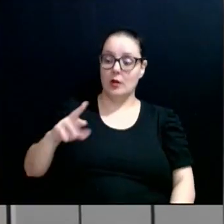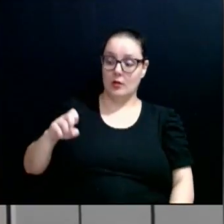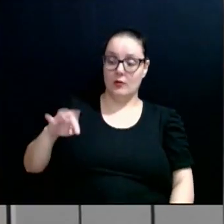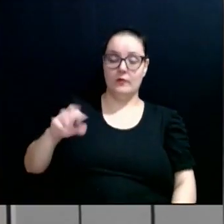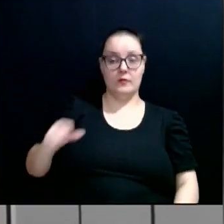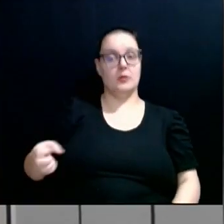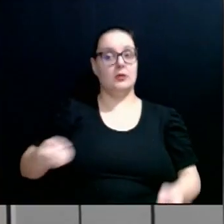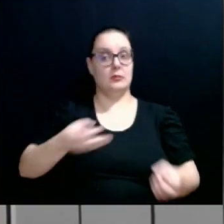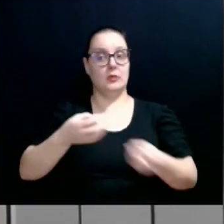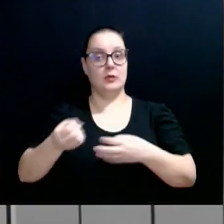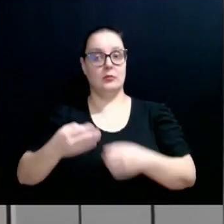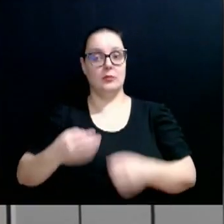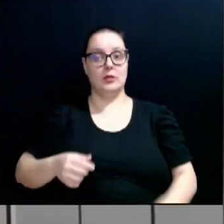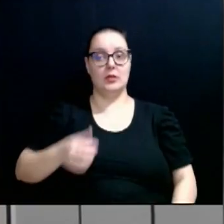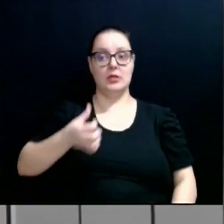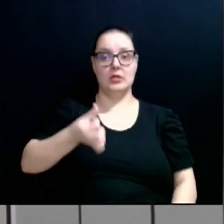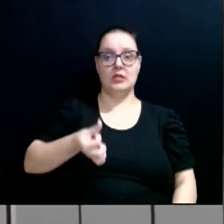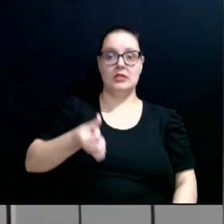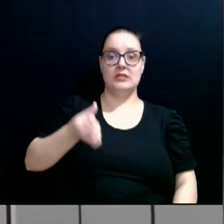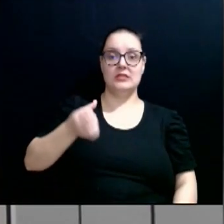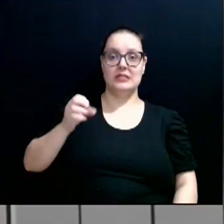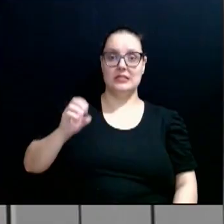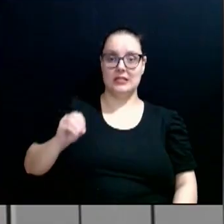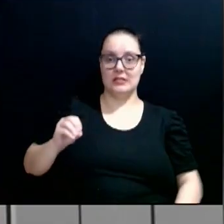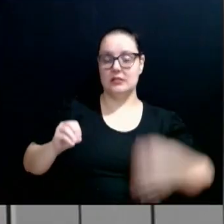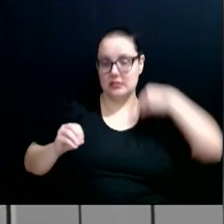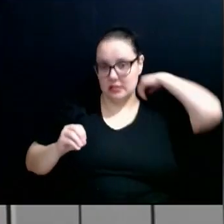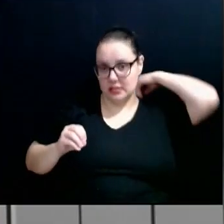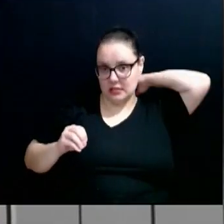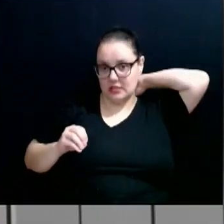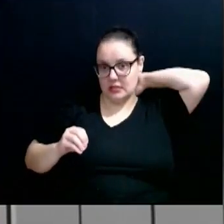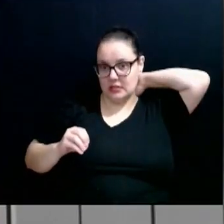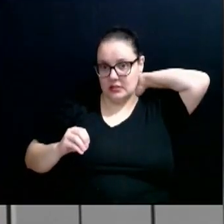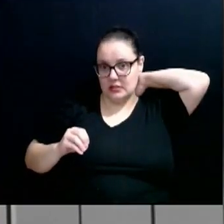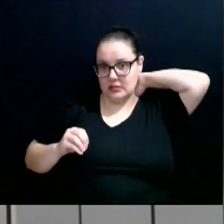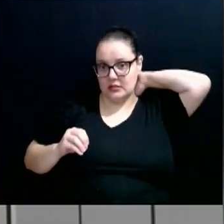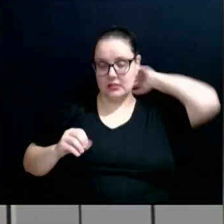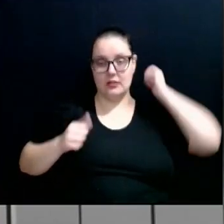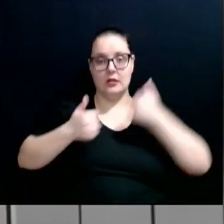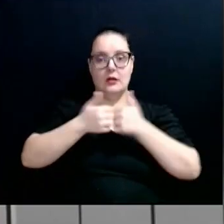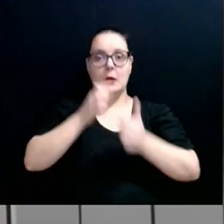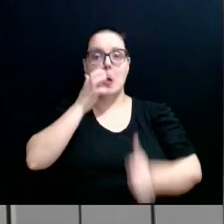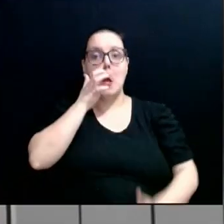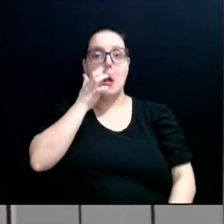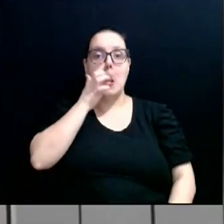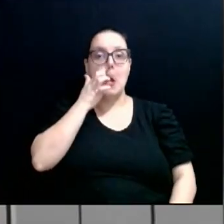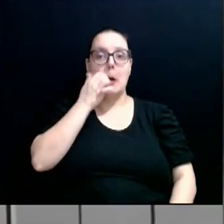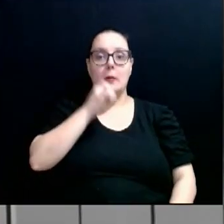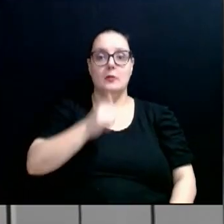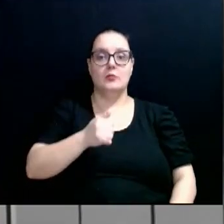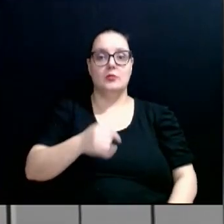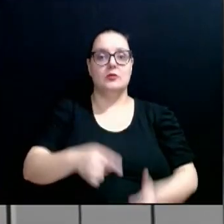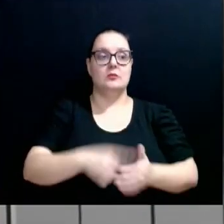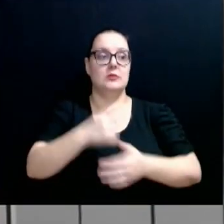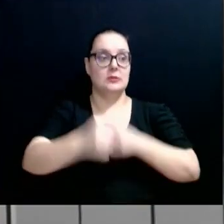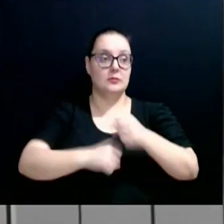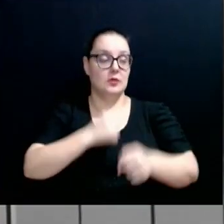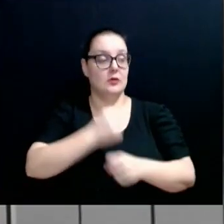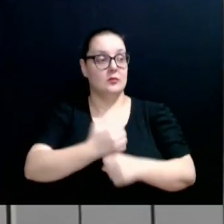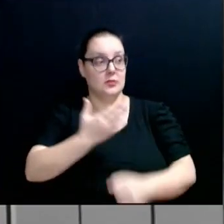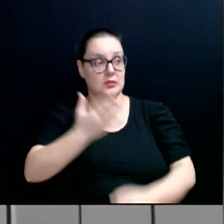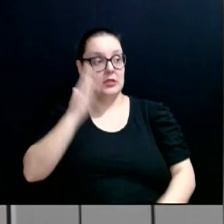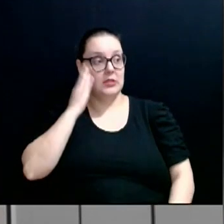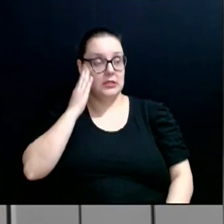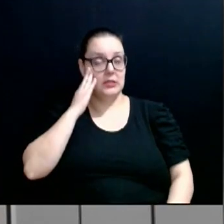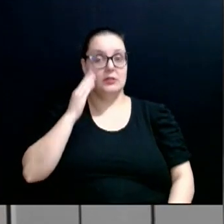mínimo 60 ônibus elétricos já para os primeiros anos. Você entende que é uma ação importante para poder alinhar a